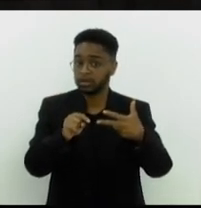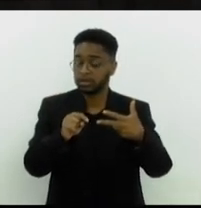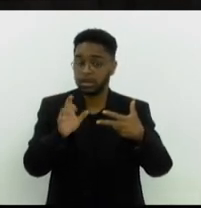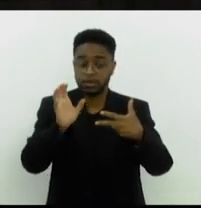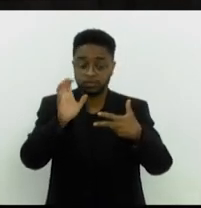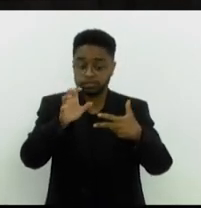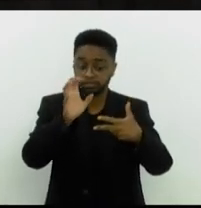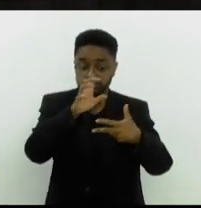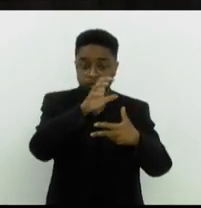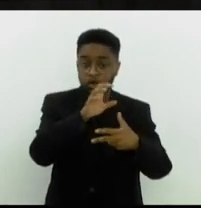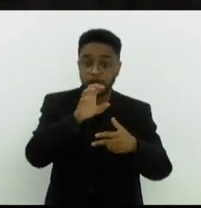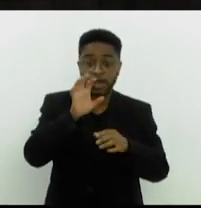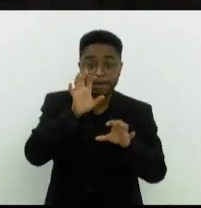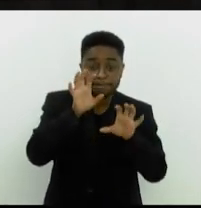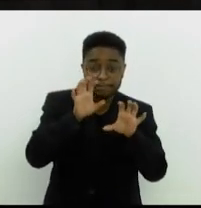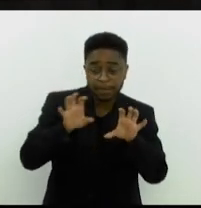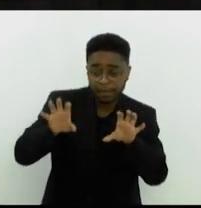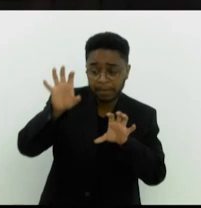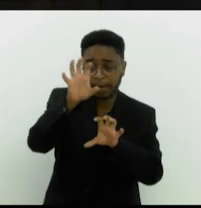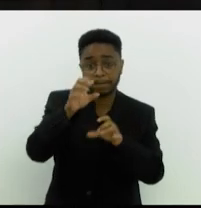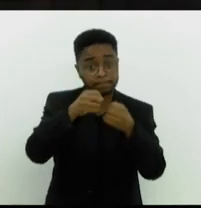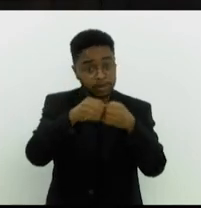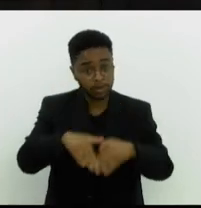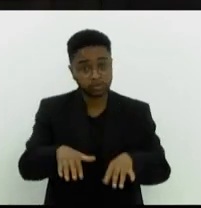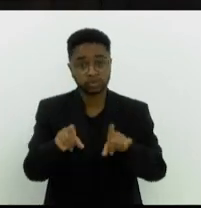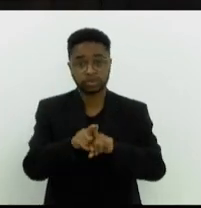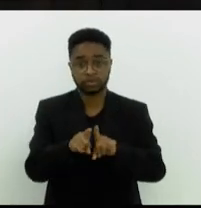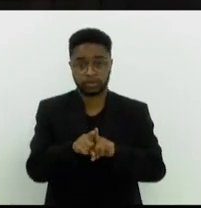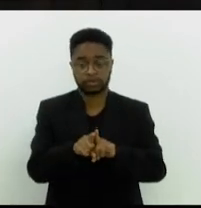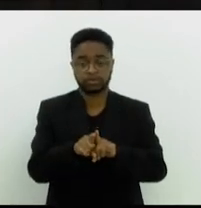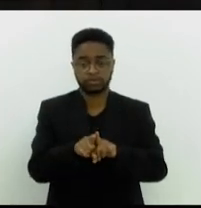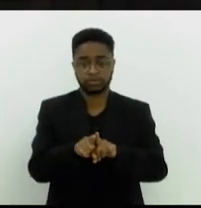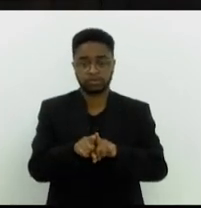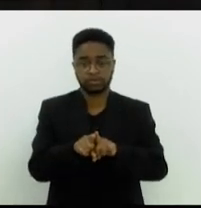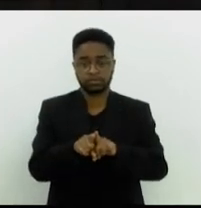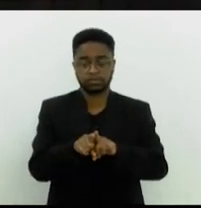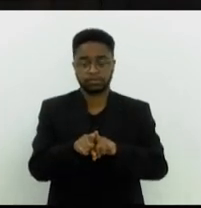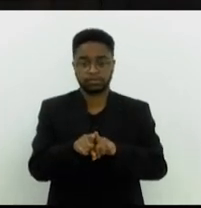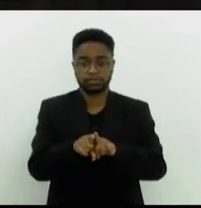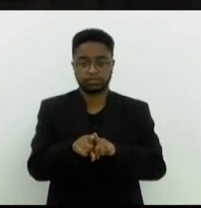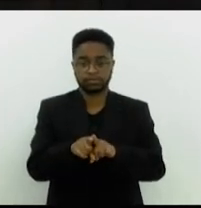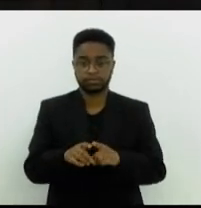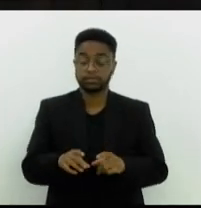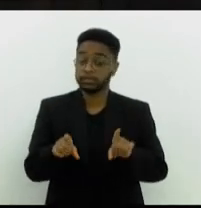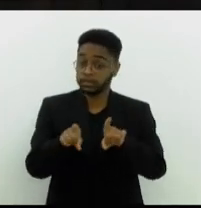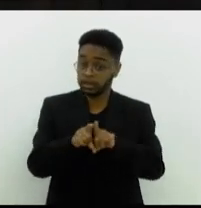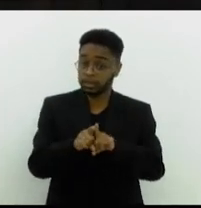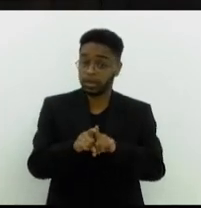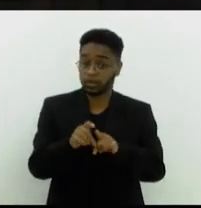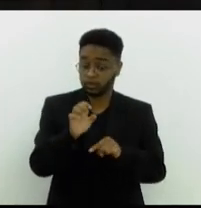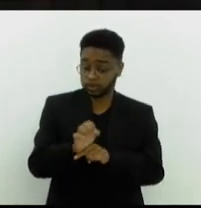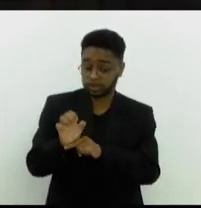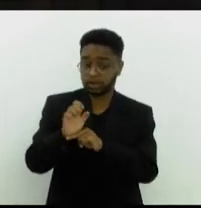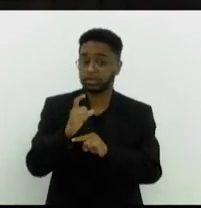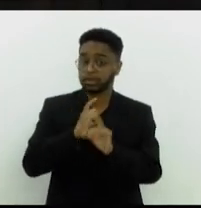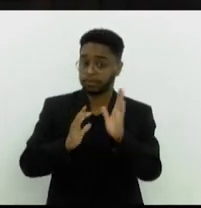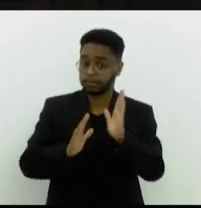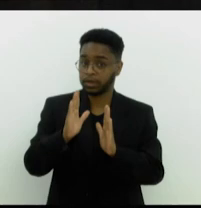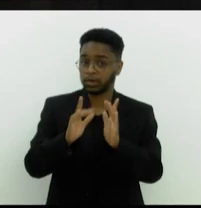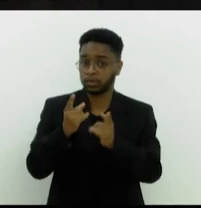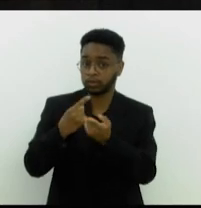unidades federativas, inclusive quem está em regime de recuperação